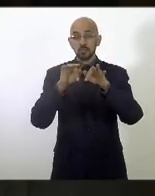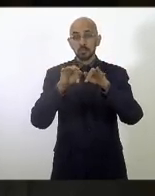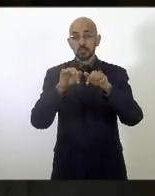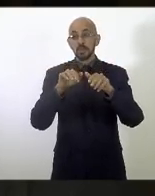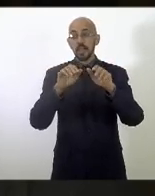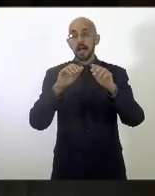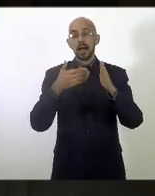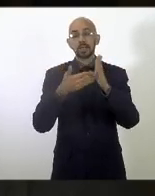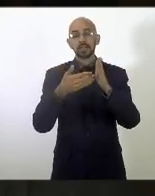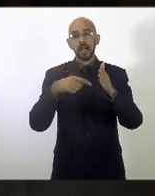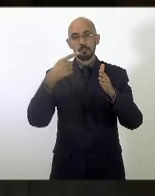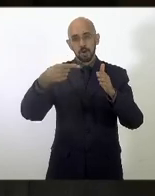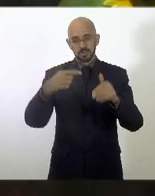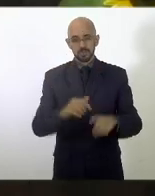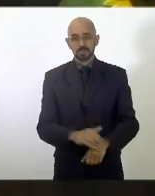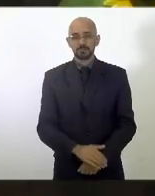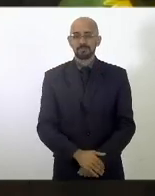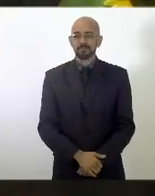até a próxima.